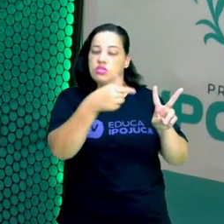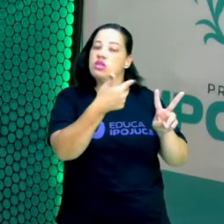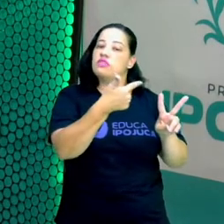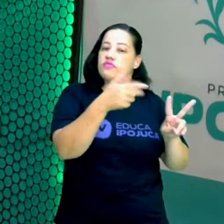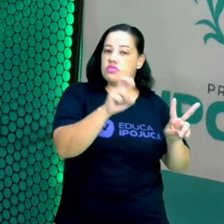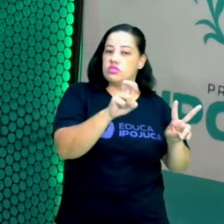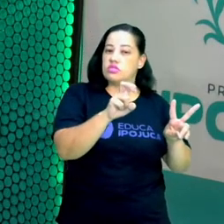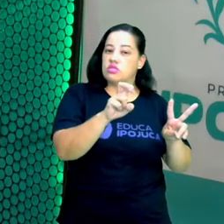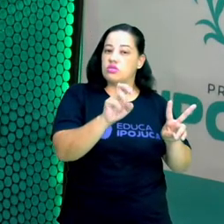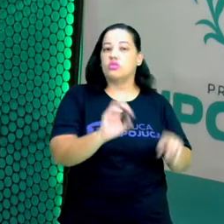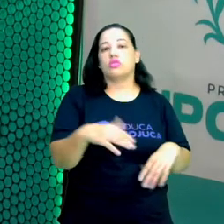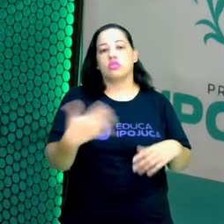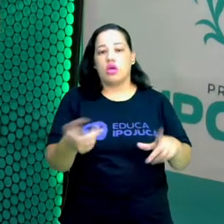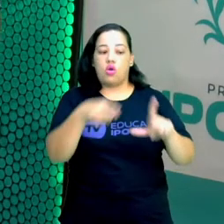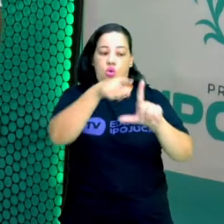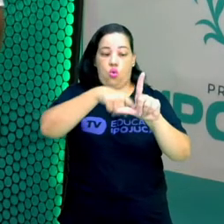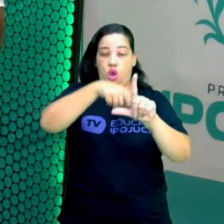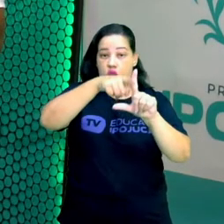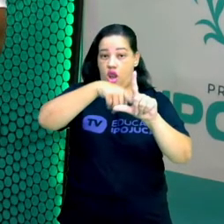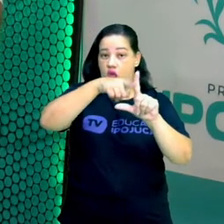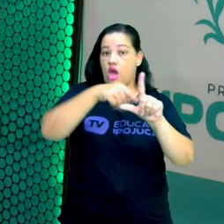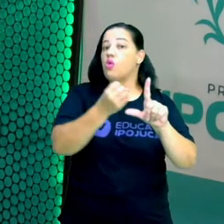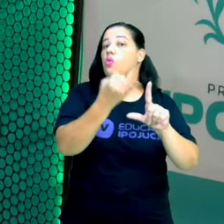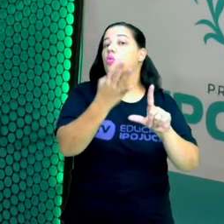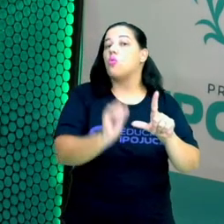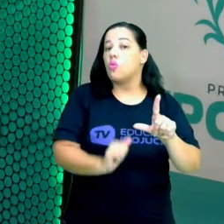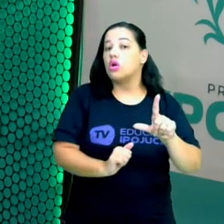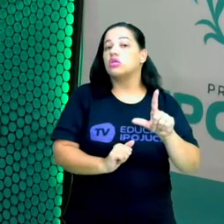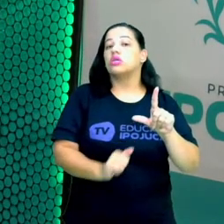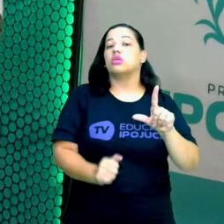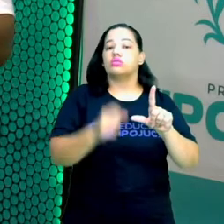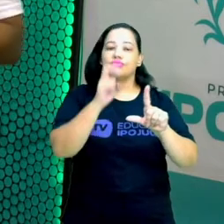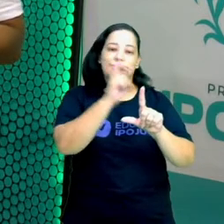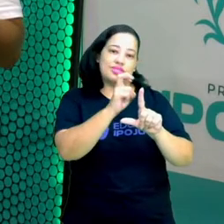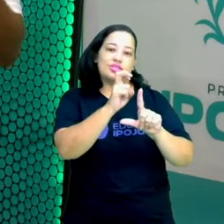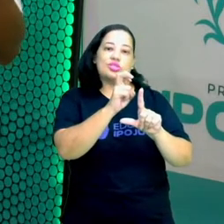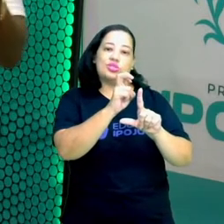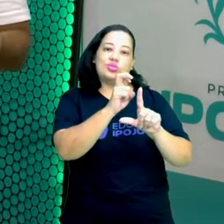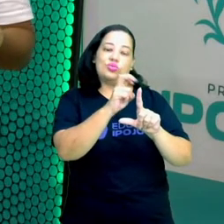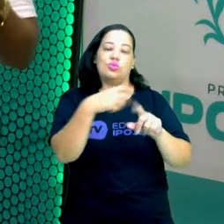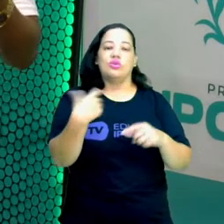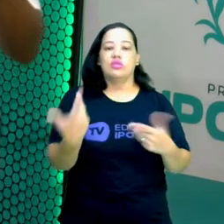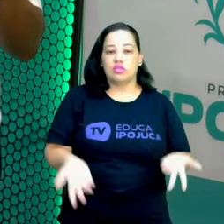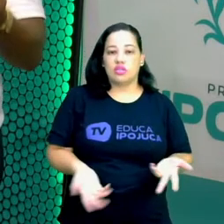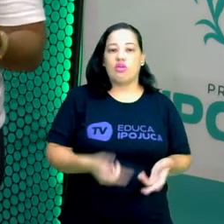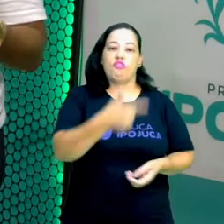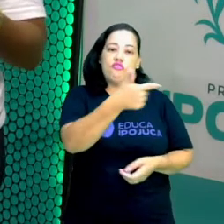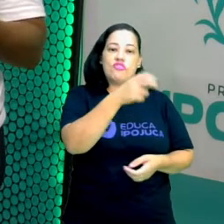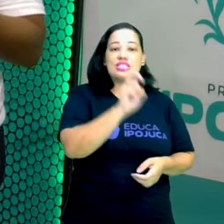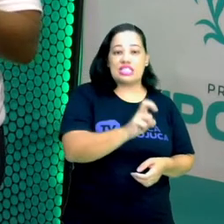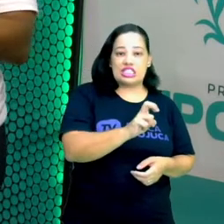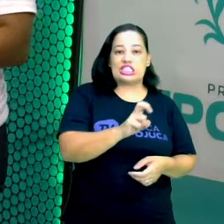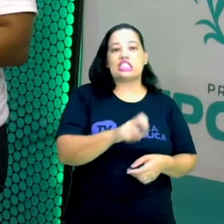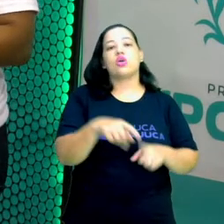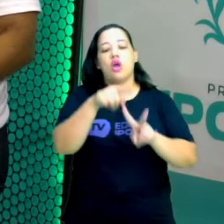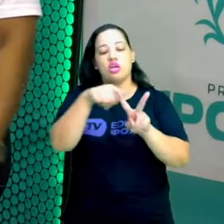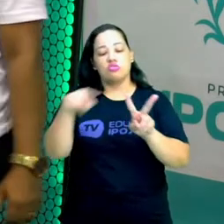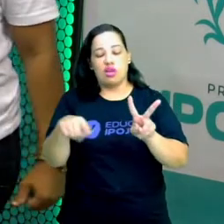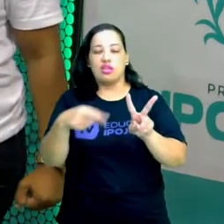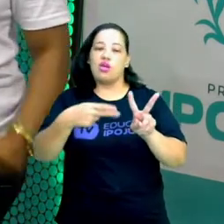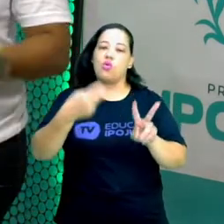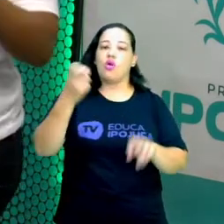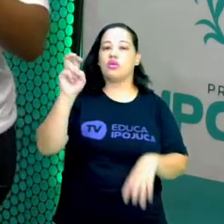quadrinhos, o lado desses 25 quadrinhos serão 5. Raiz quadrada de 25,